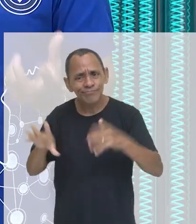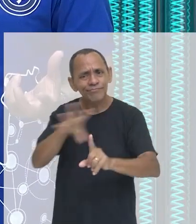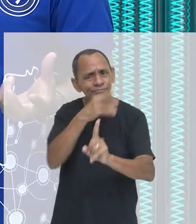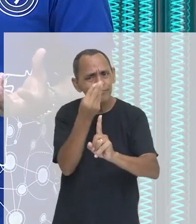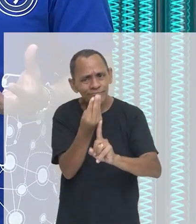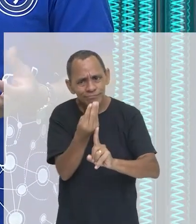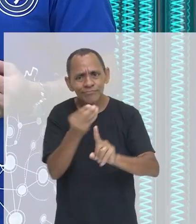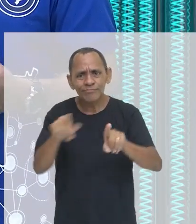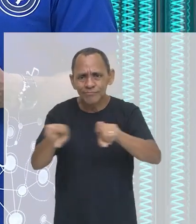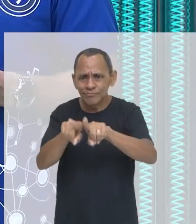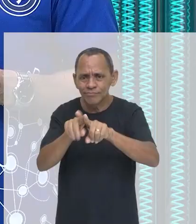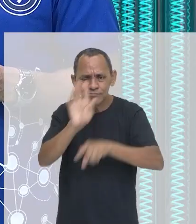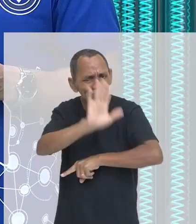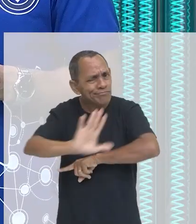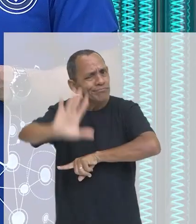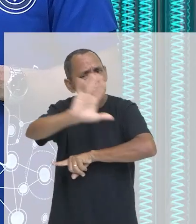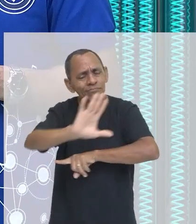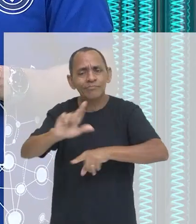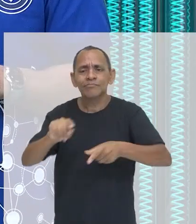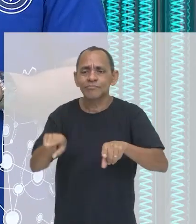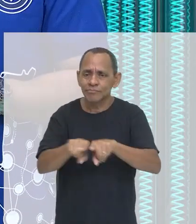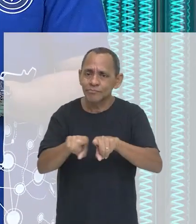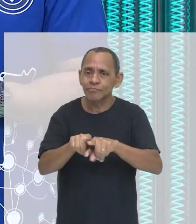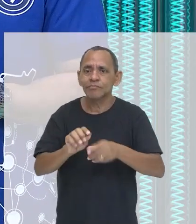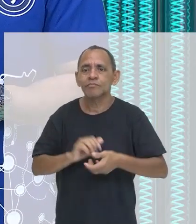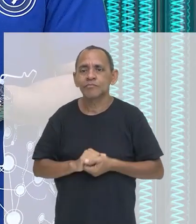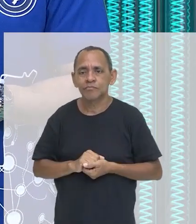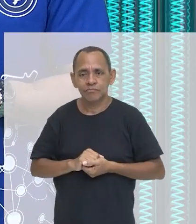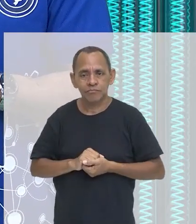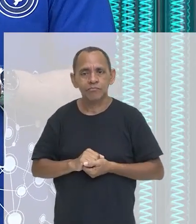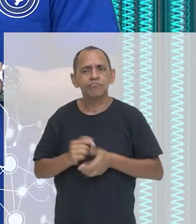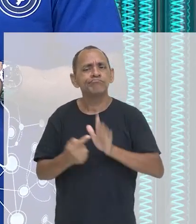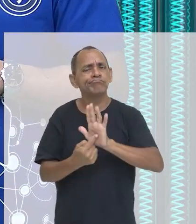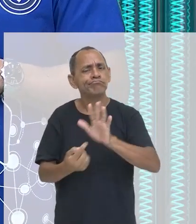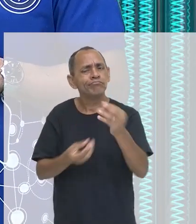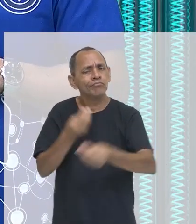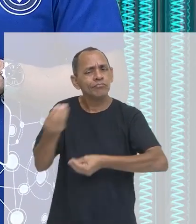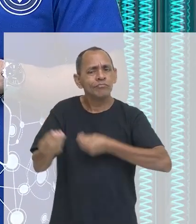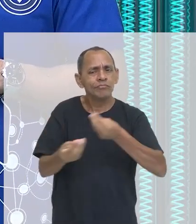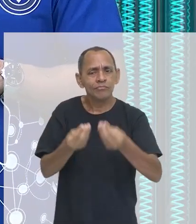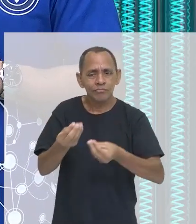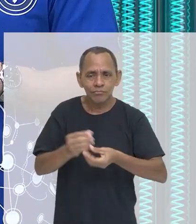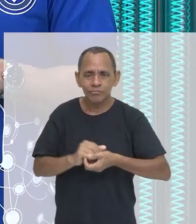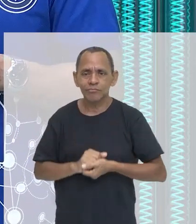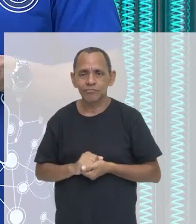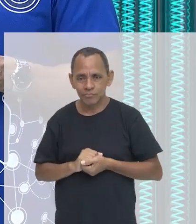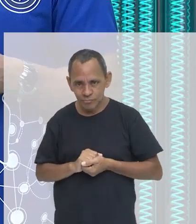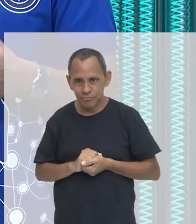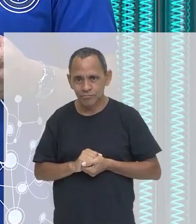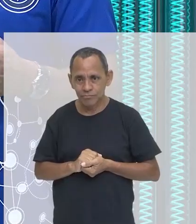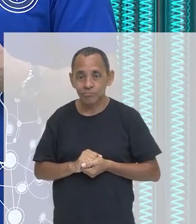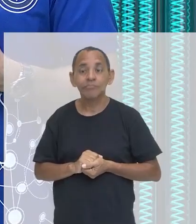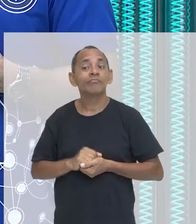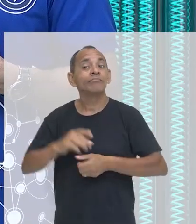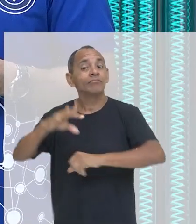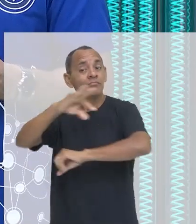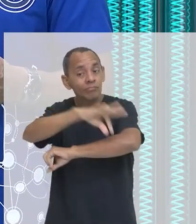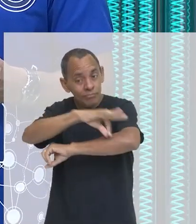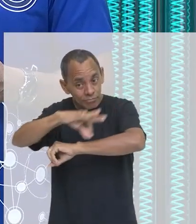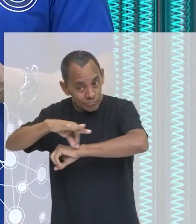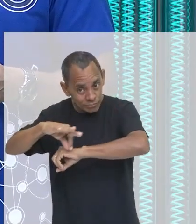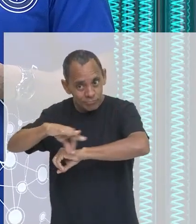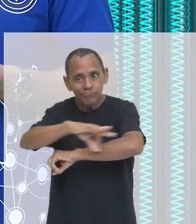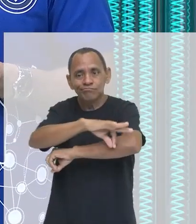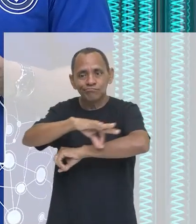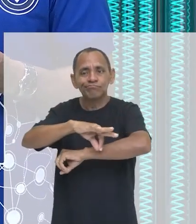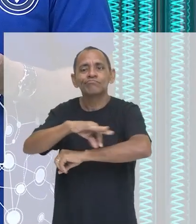art, arte de modo geral, nós também expressamos nossa cultura através da arte. Architecture também,